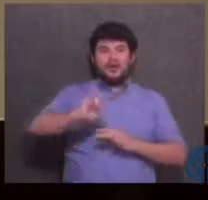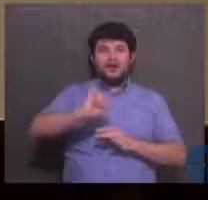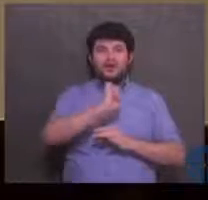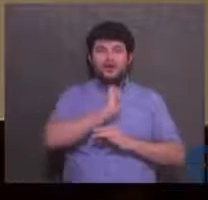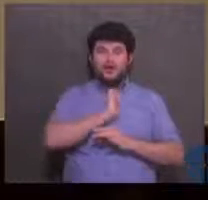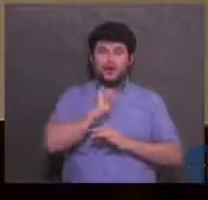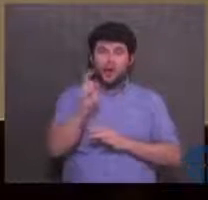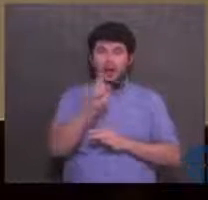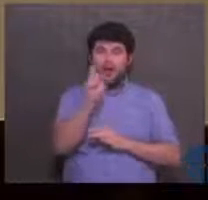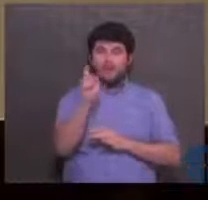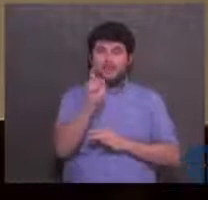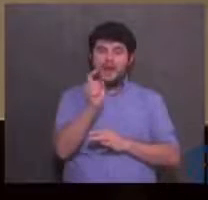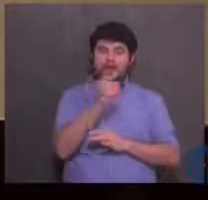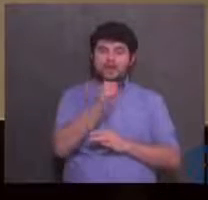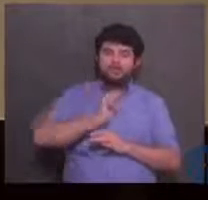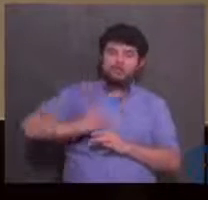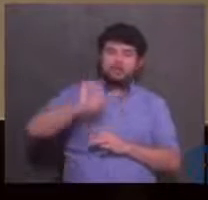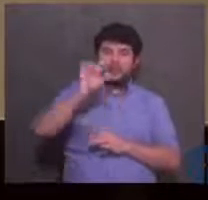paz.